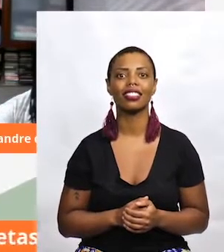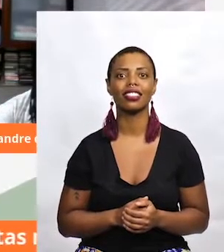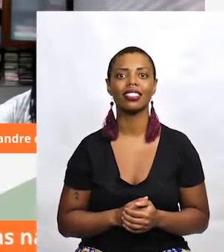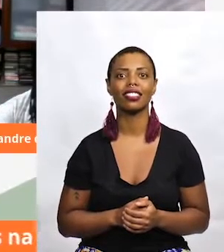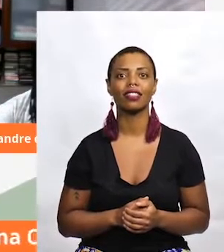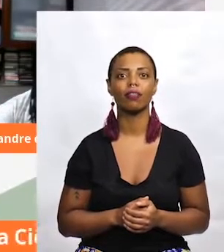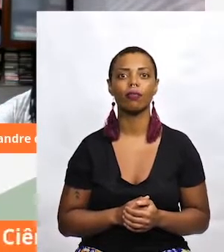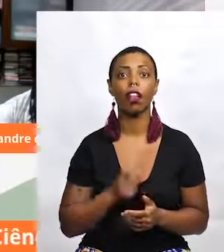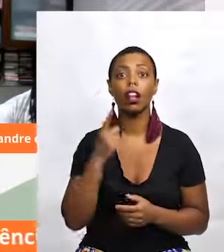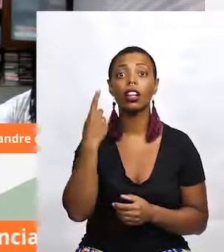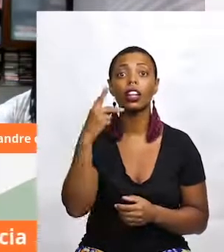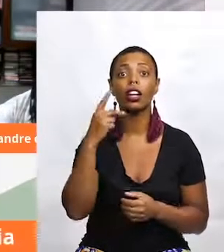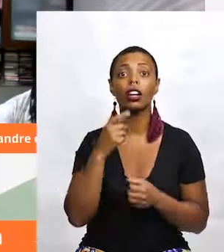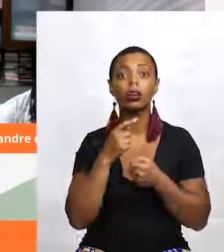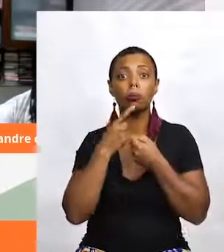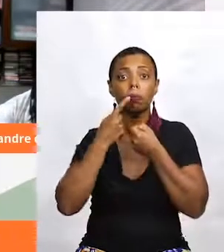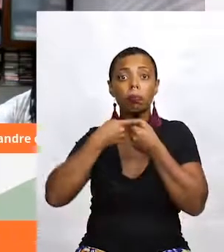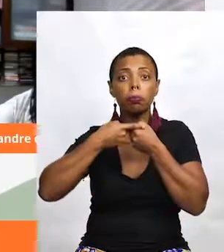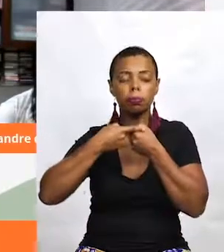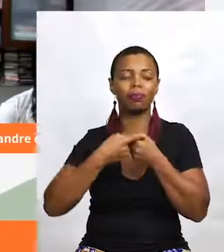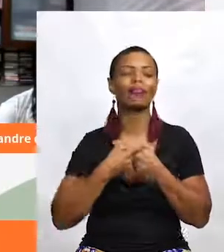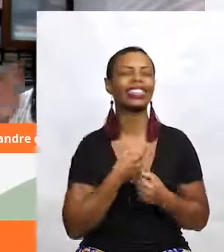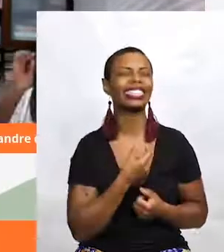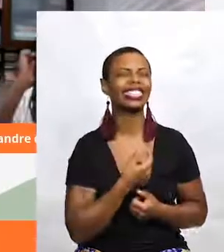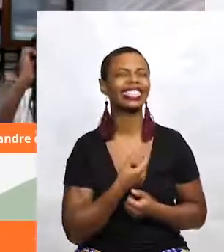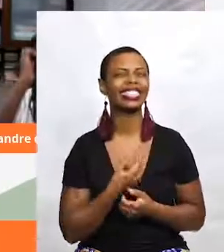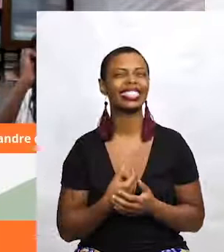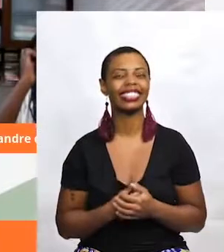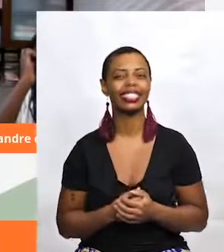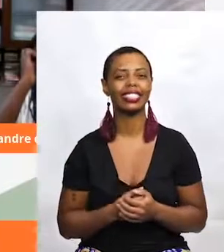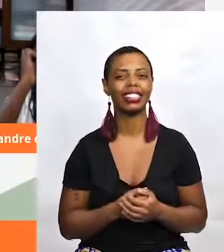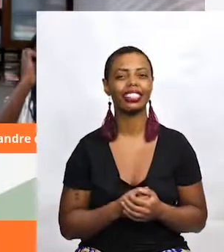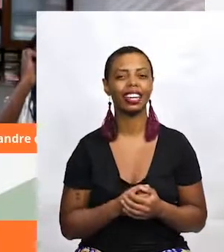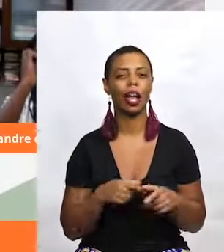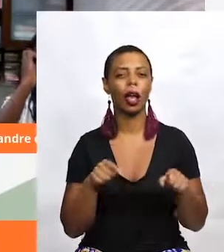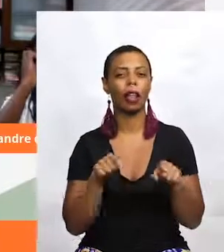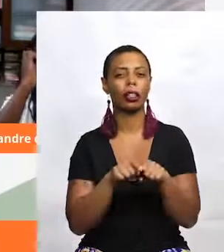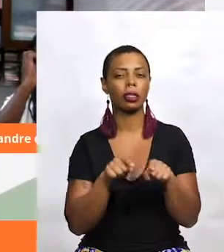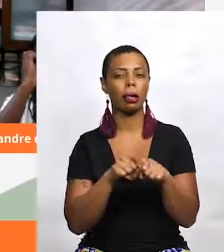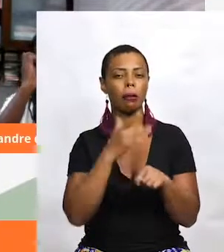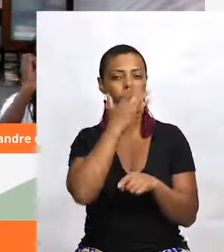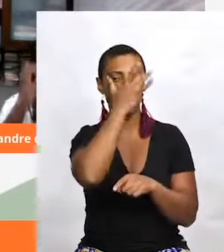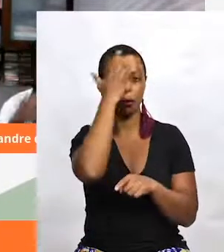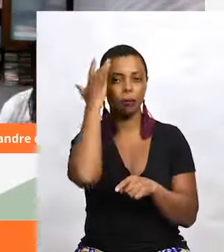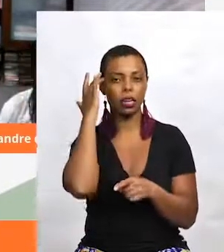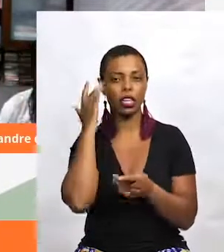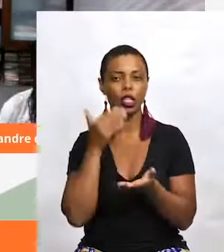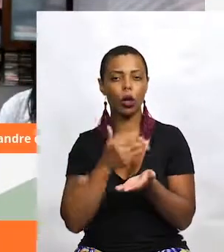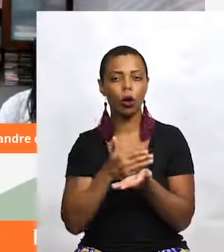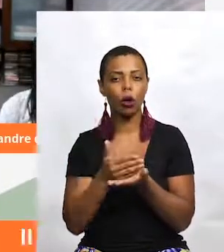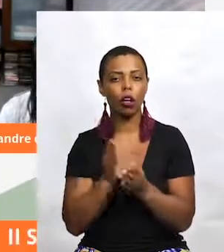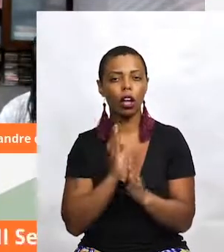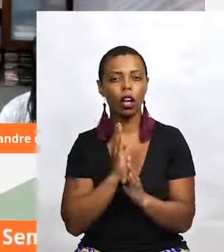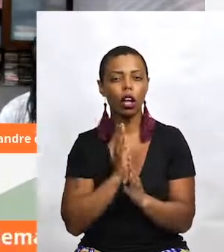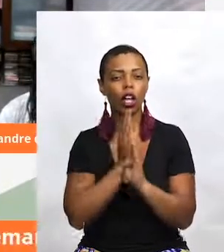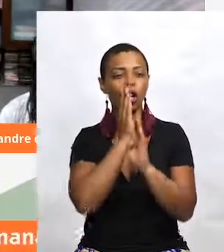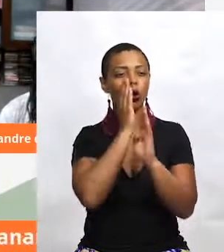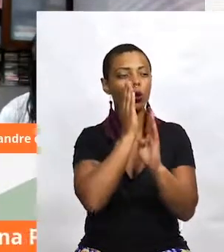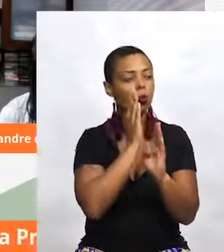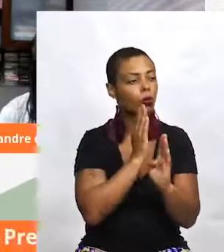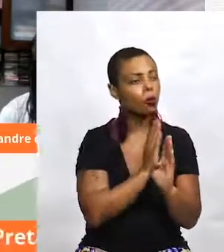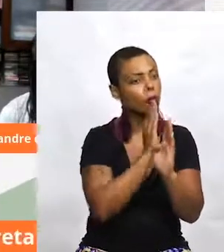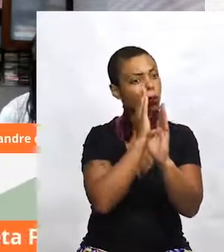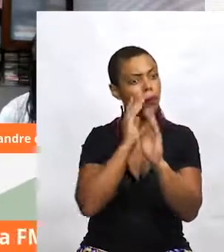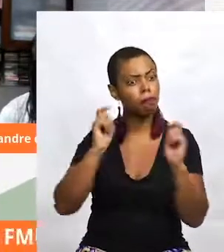Tá mutada. É que foi bem, o pessoal, eles cobriram, né, todas as possibilidades. Eu acho que é muito